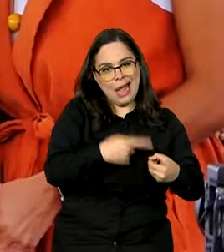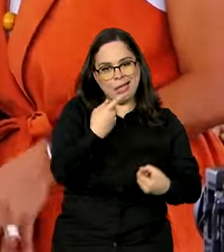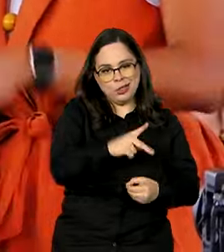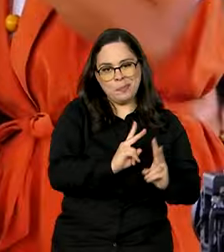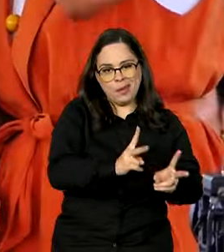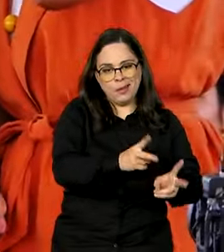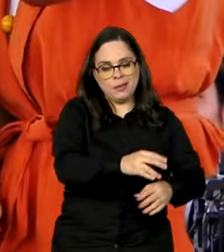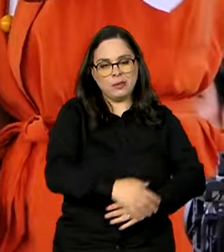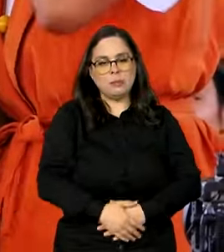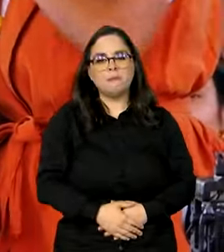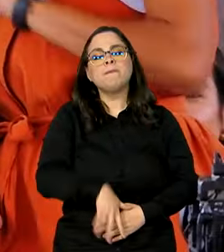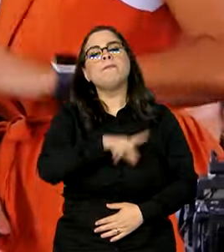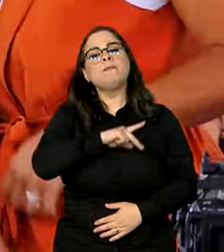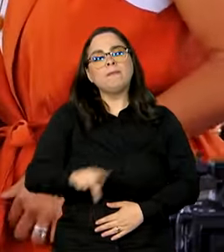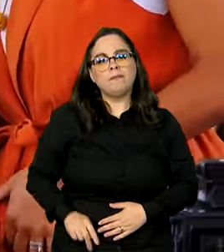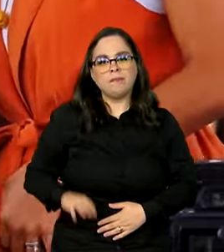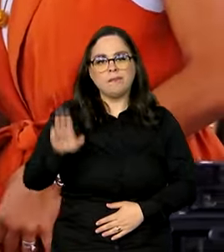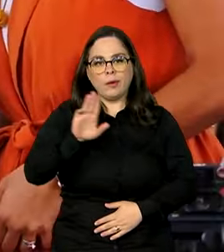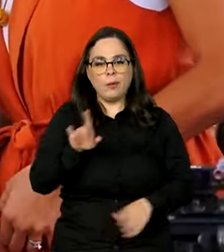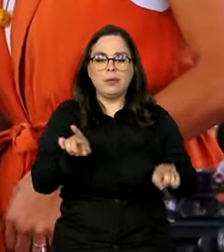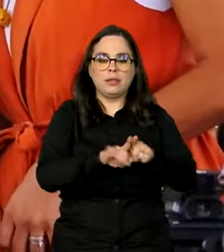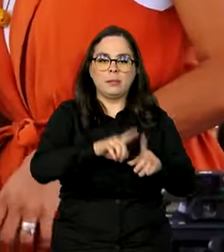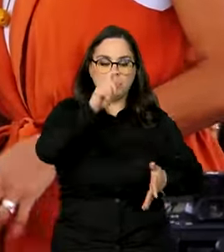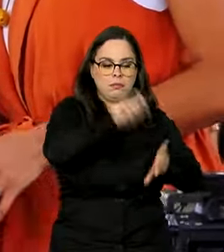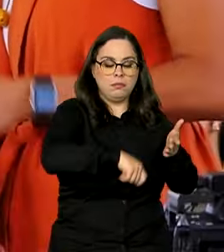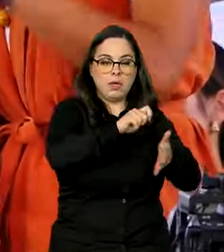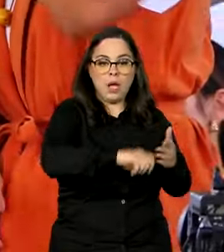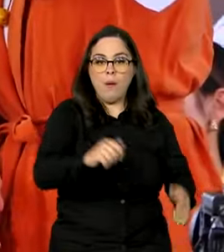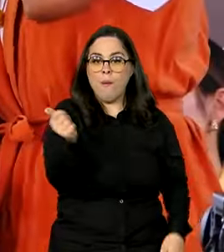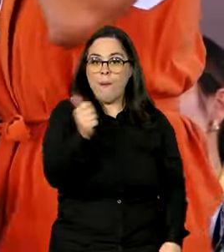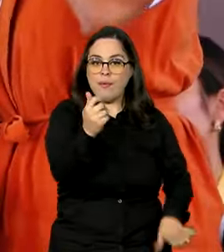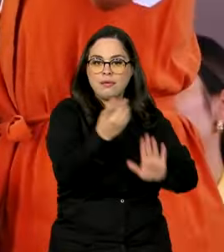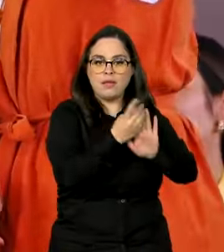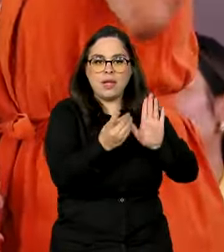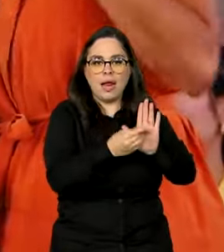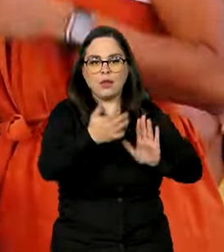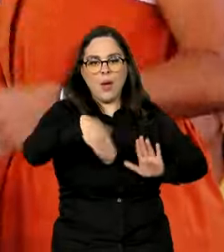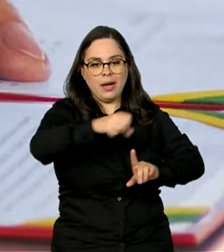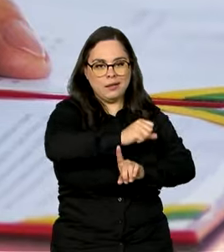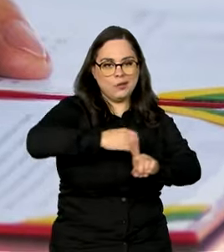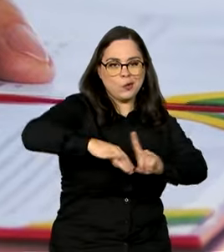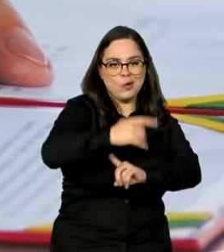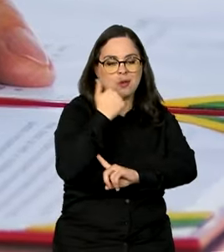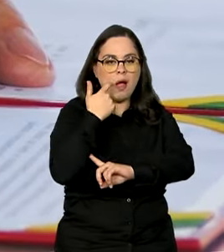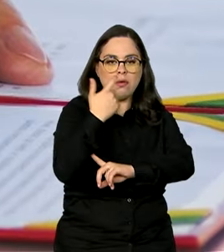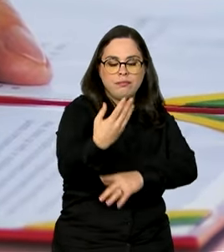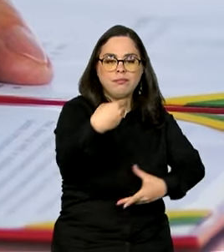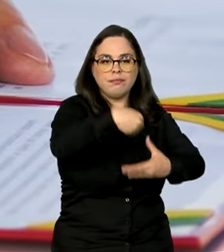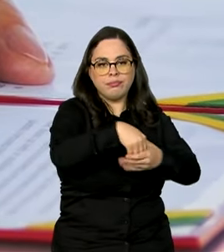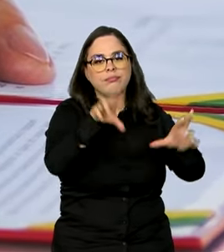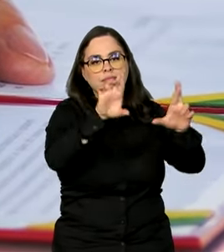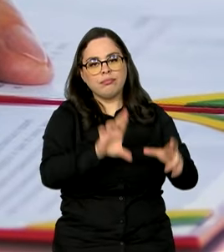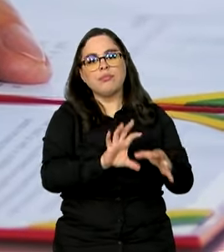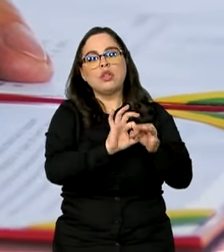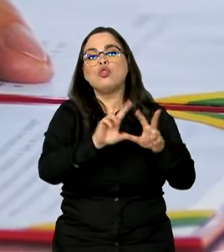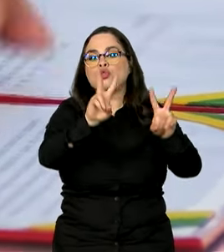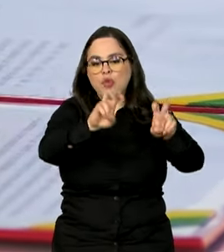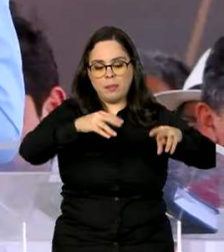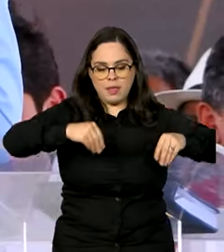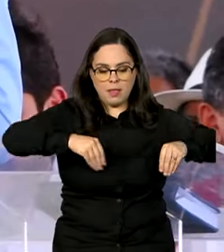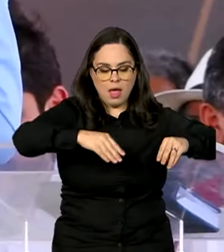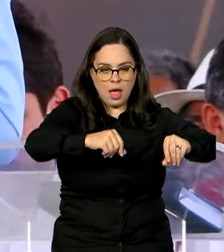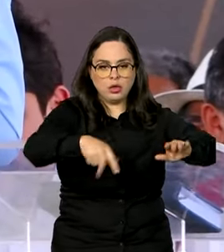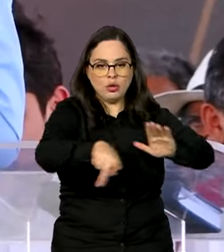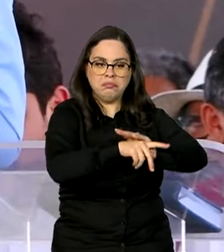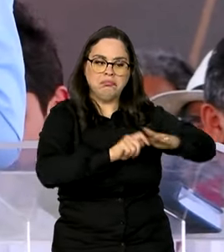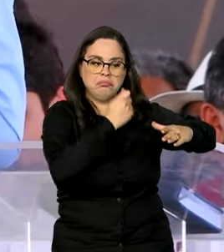O presidente Lula também assinou 11 decretos de interesse social relativos a territórios quilombolas.